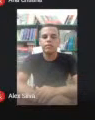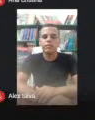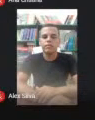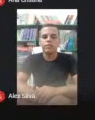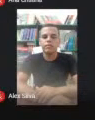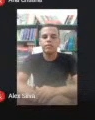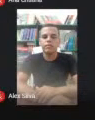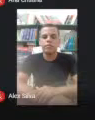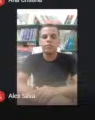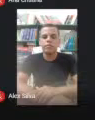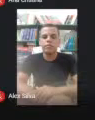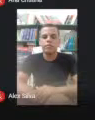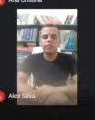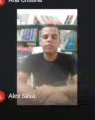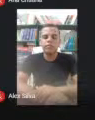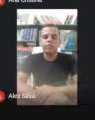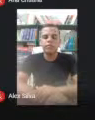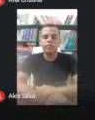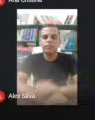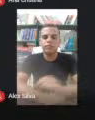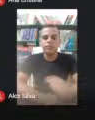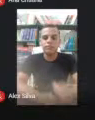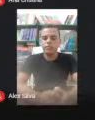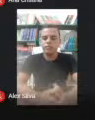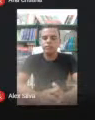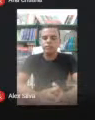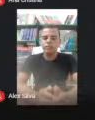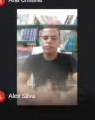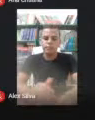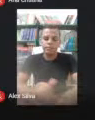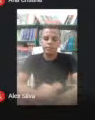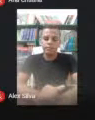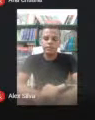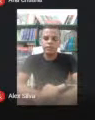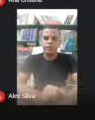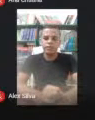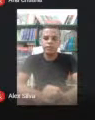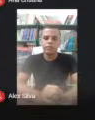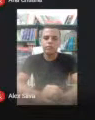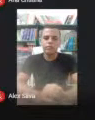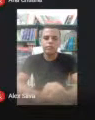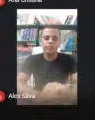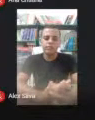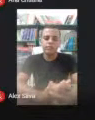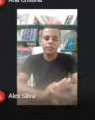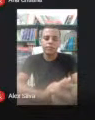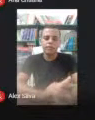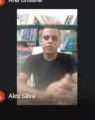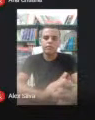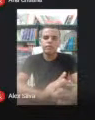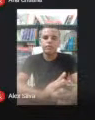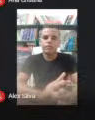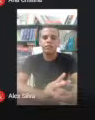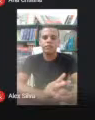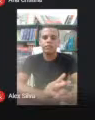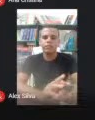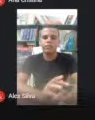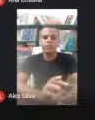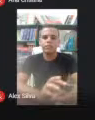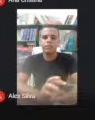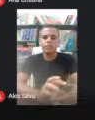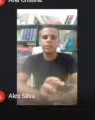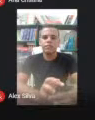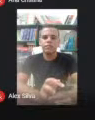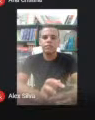é sensibilizar mesmo para a responsabilidade do homem nesse momento. Então, assim, é